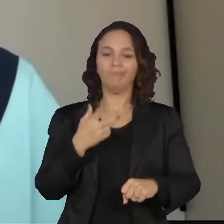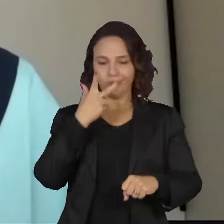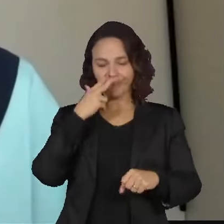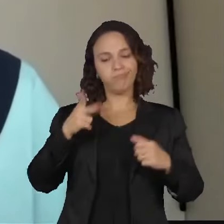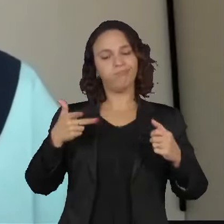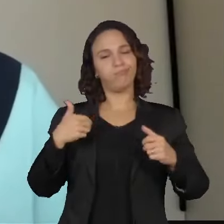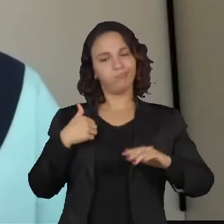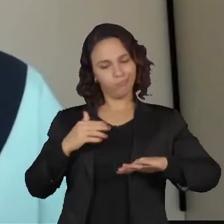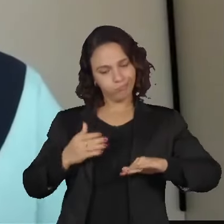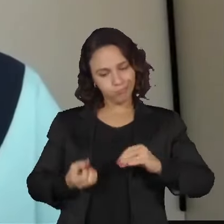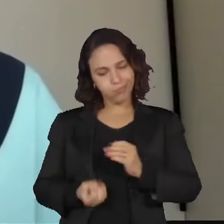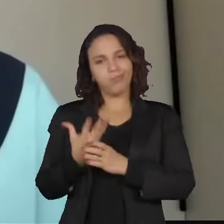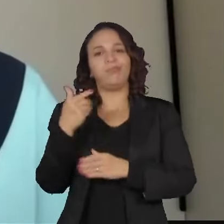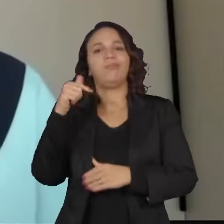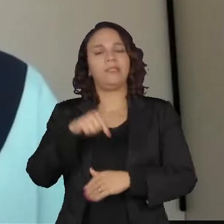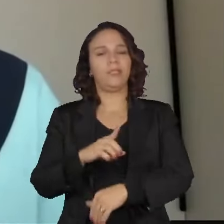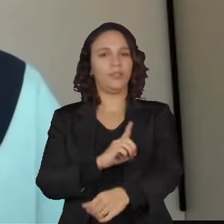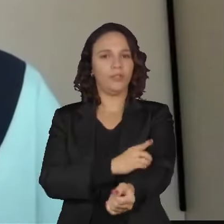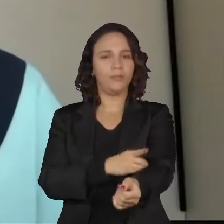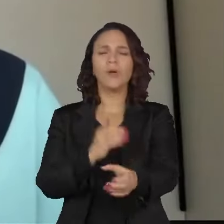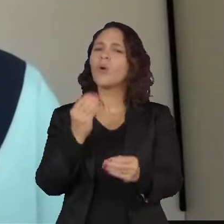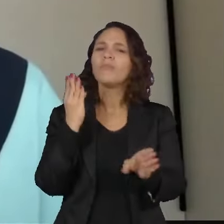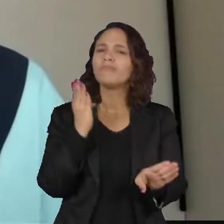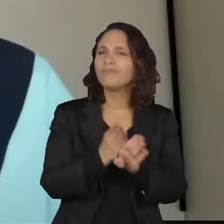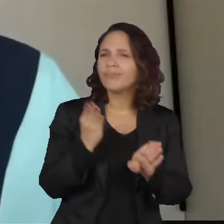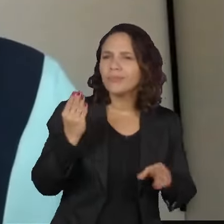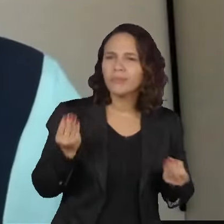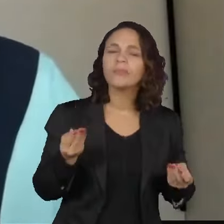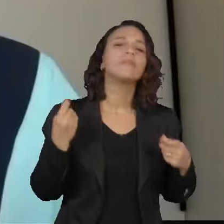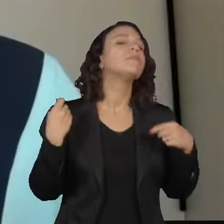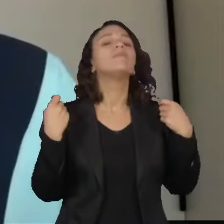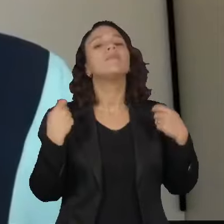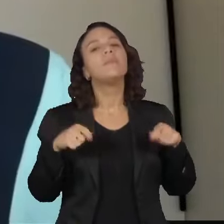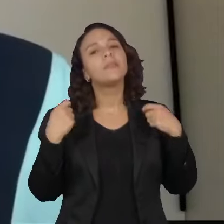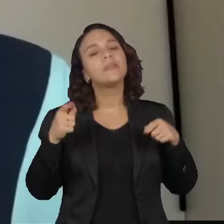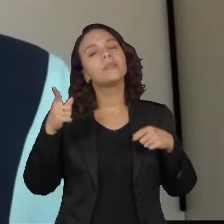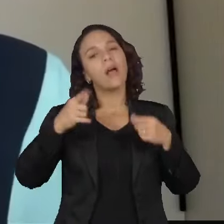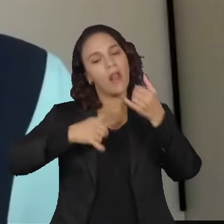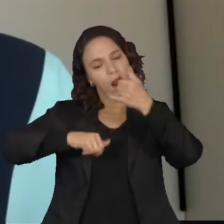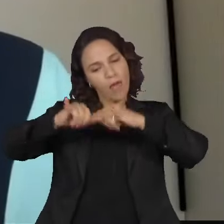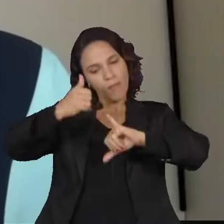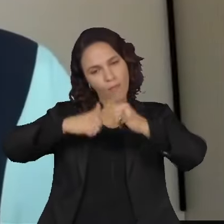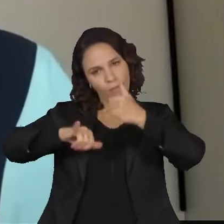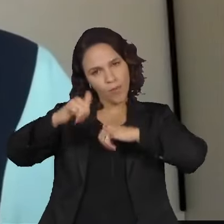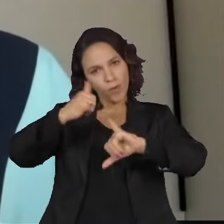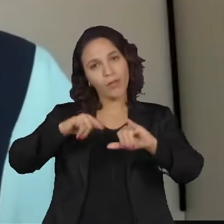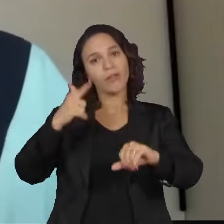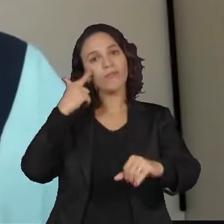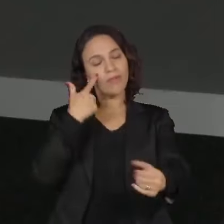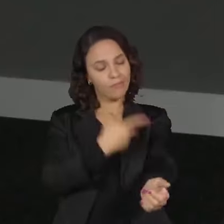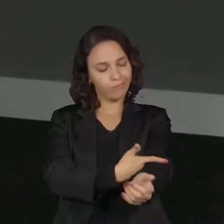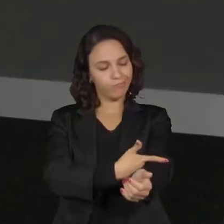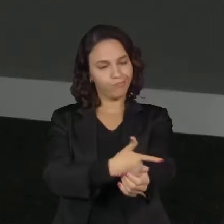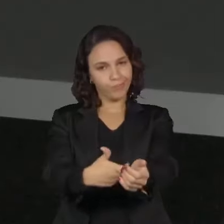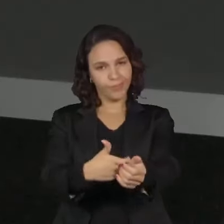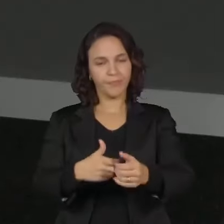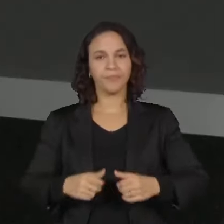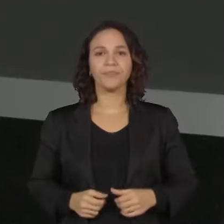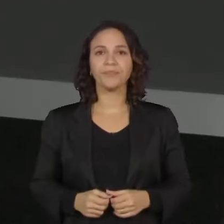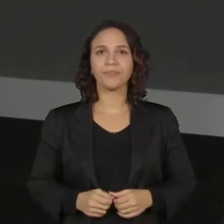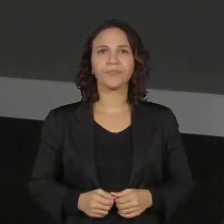E para que seja feito o diagnóstico de diabetes, é necessária uma dosagem laboratorial de glicose sanguínea.